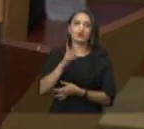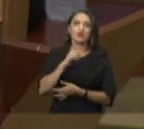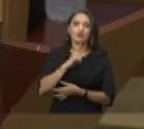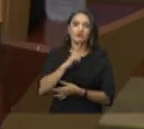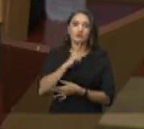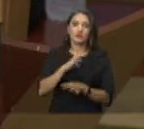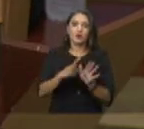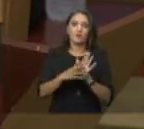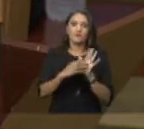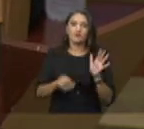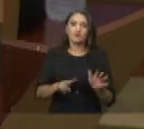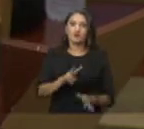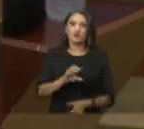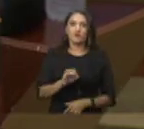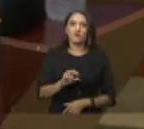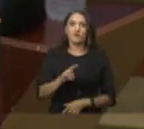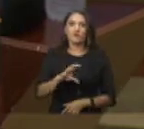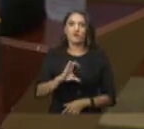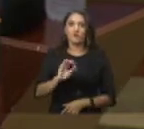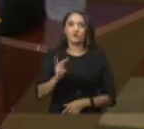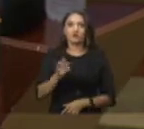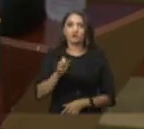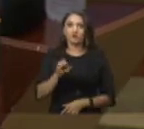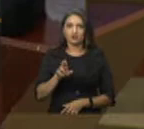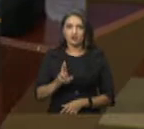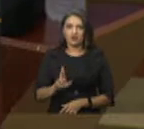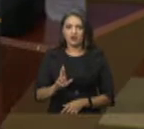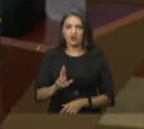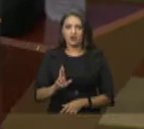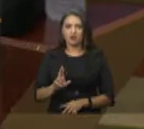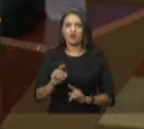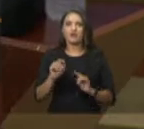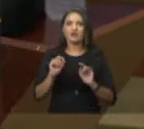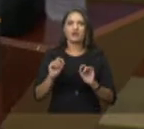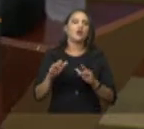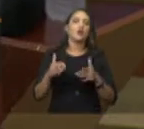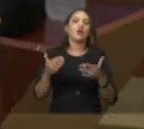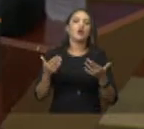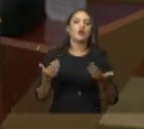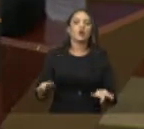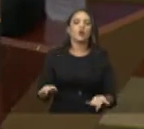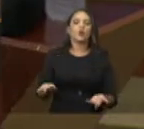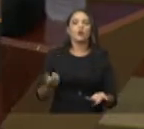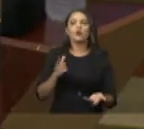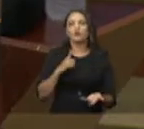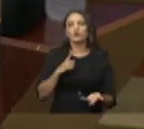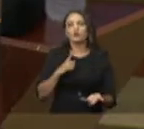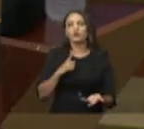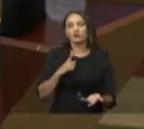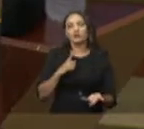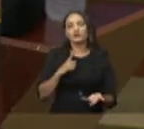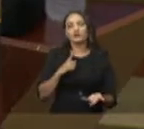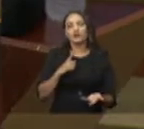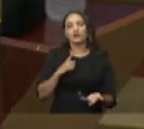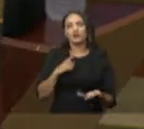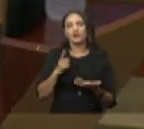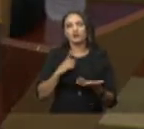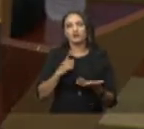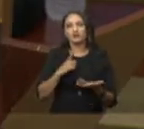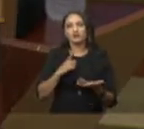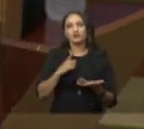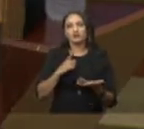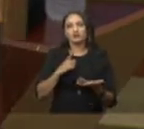do voucher que é uma possibilidade às vezes até Como disse sua excelência contestado pelo Ministério Público